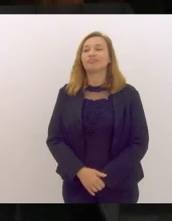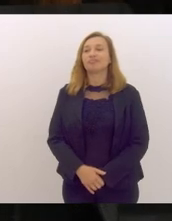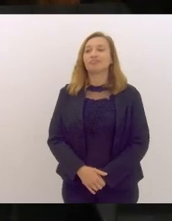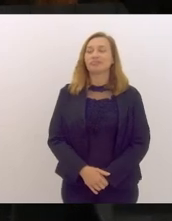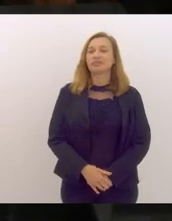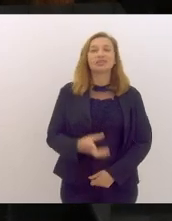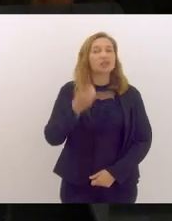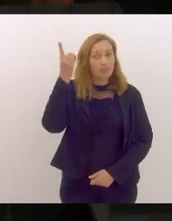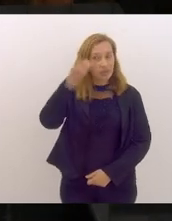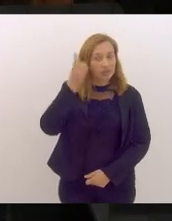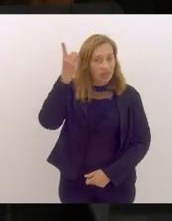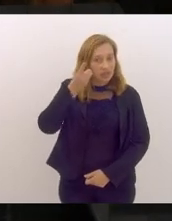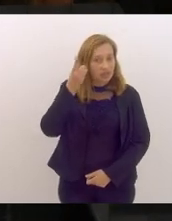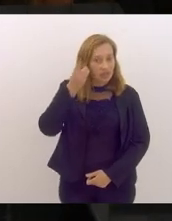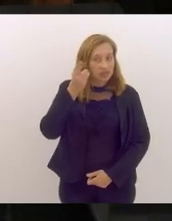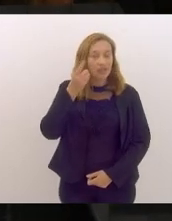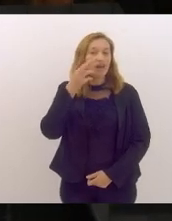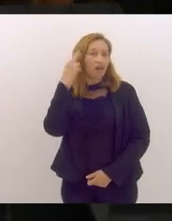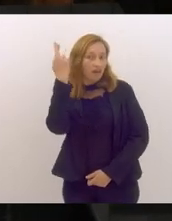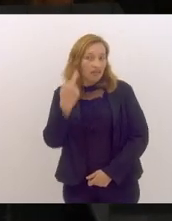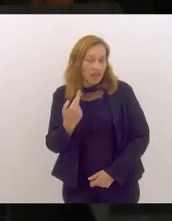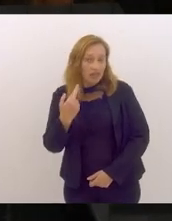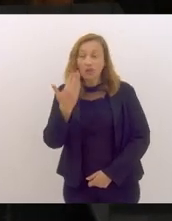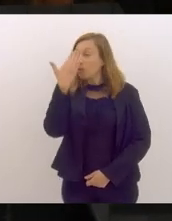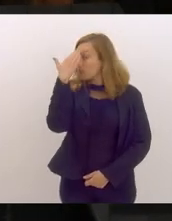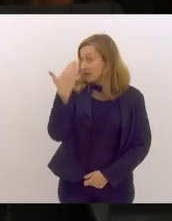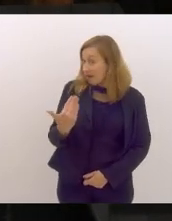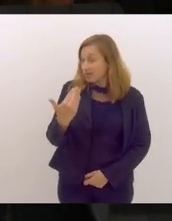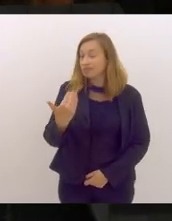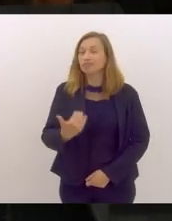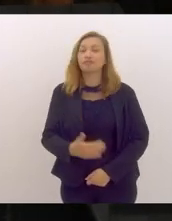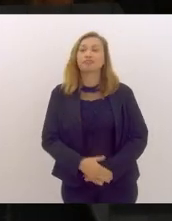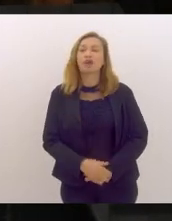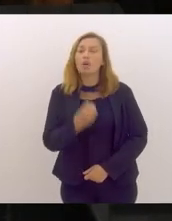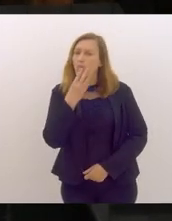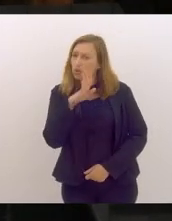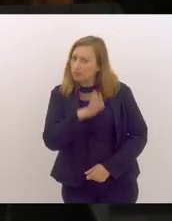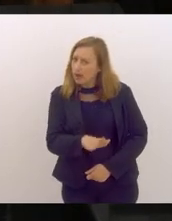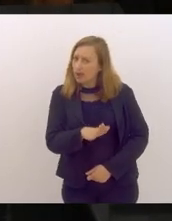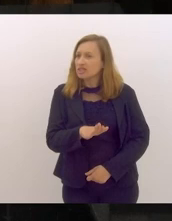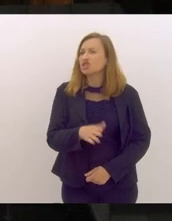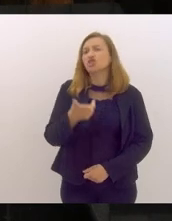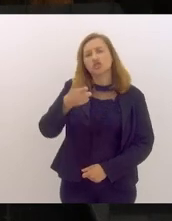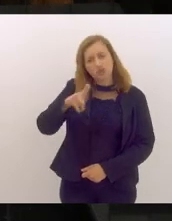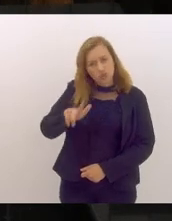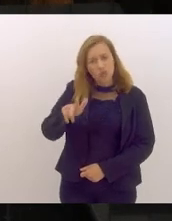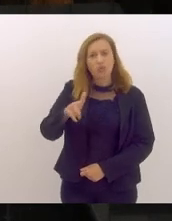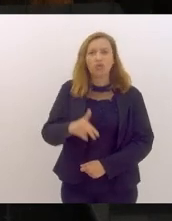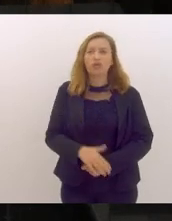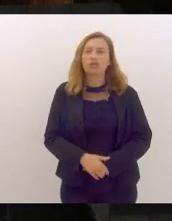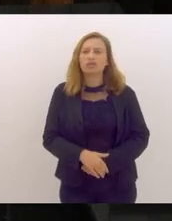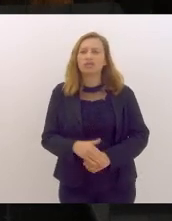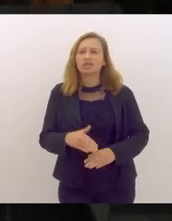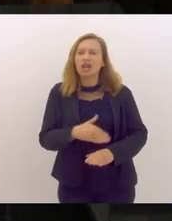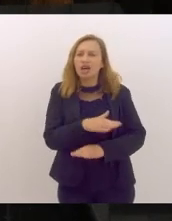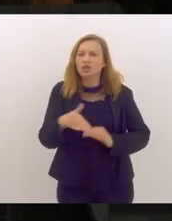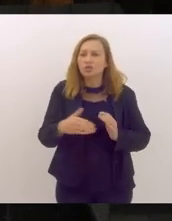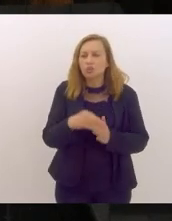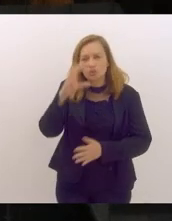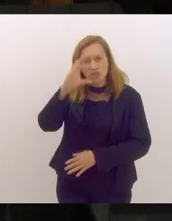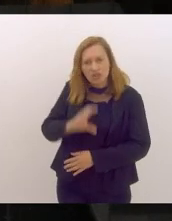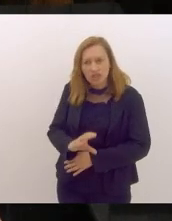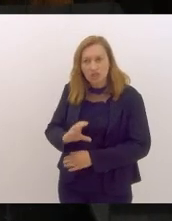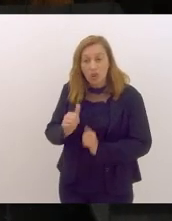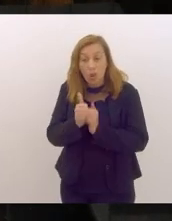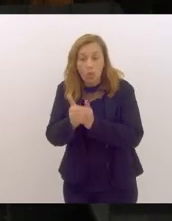Obrigado, deputada Renata Souza, muito obrigado. Boa tarde, mais uma vez, cidadãos e cidadãs que nos